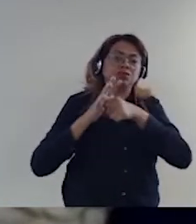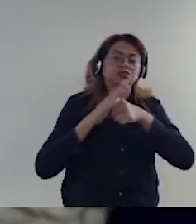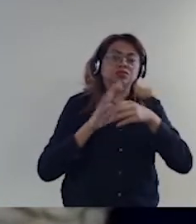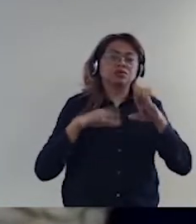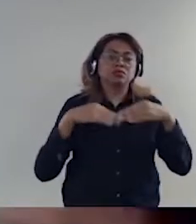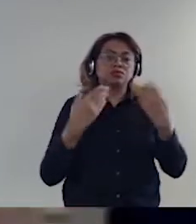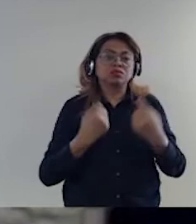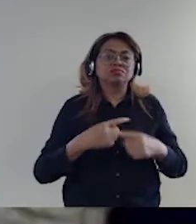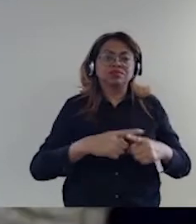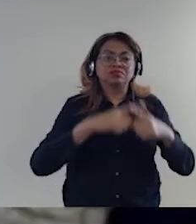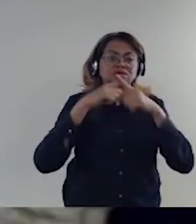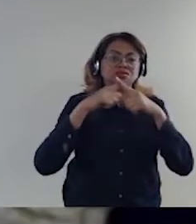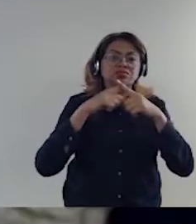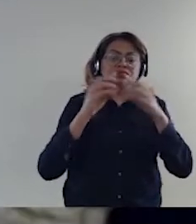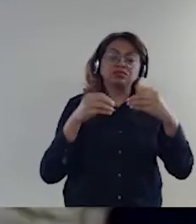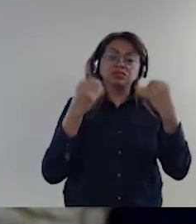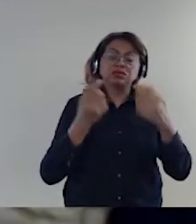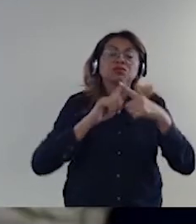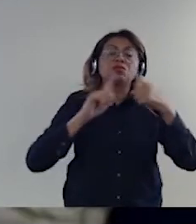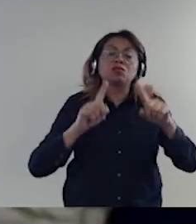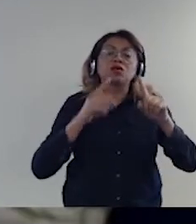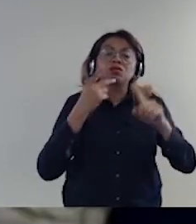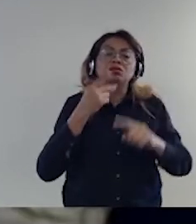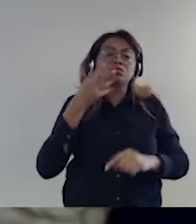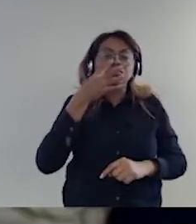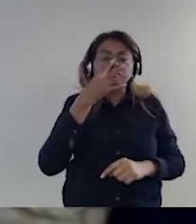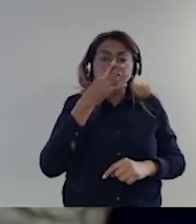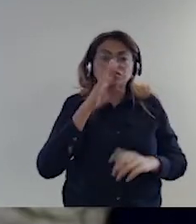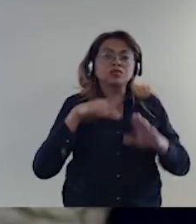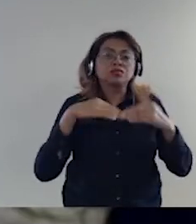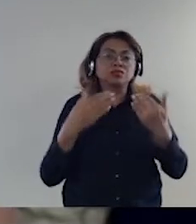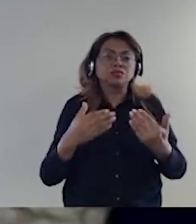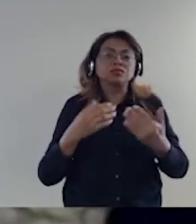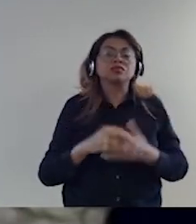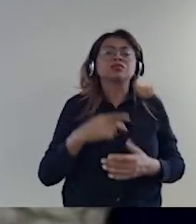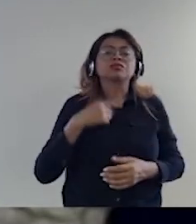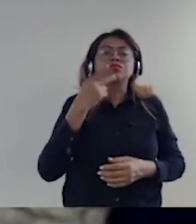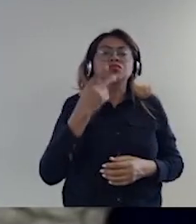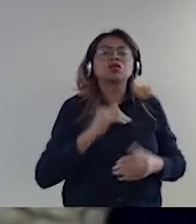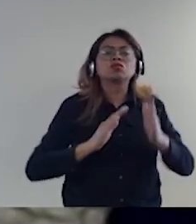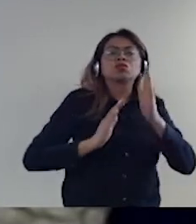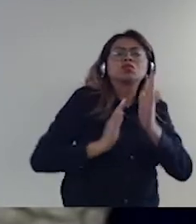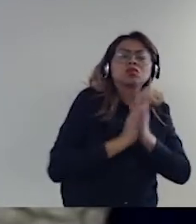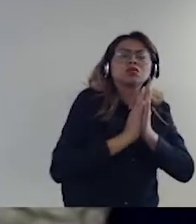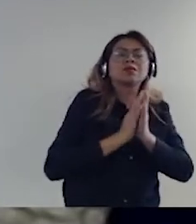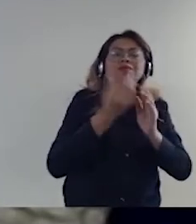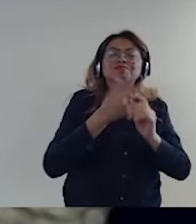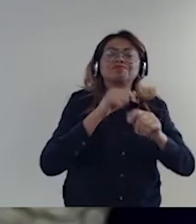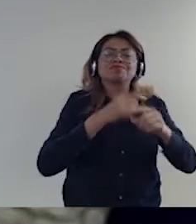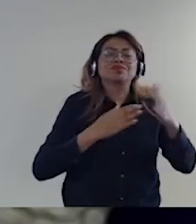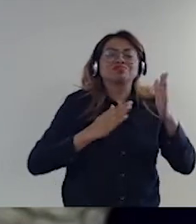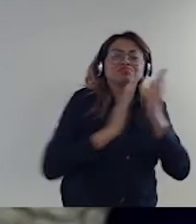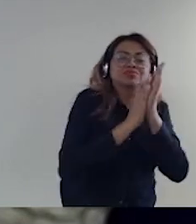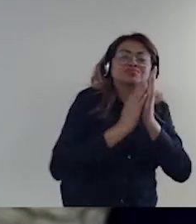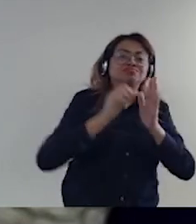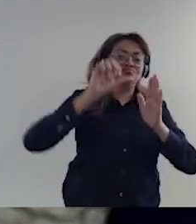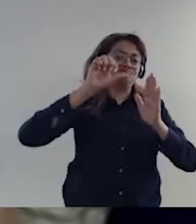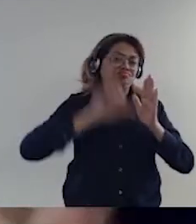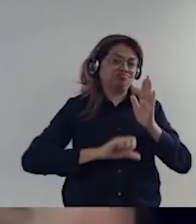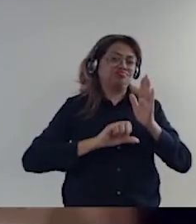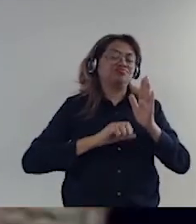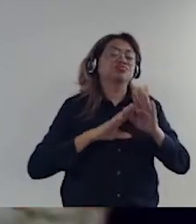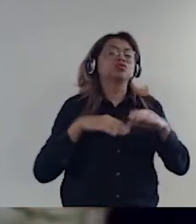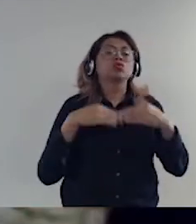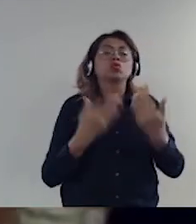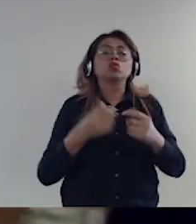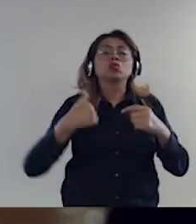positivos, como dizia também o professor Tepedino, mas eu diria, na sua generalidade, sofreram um impacto negativo. E o